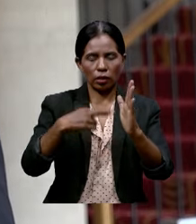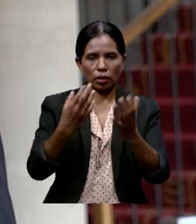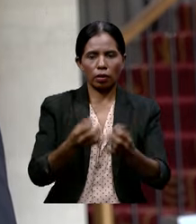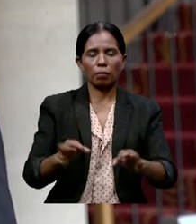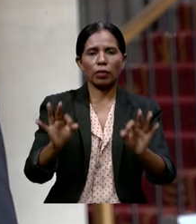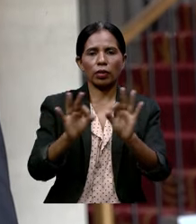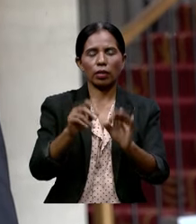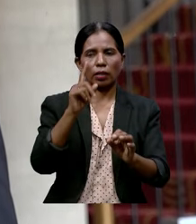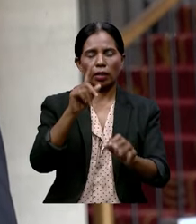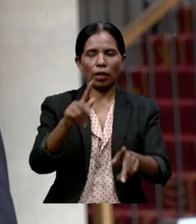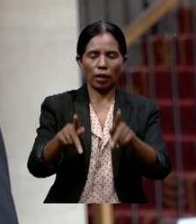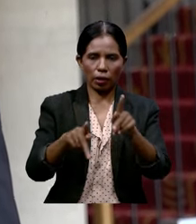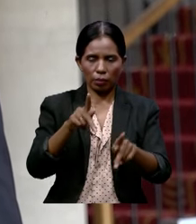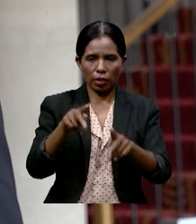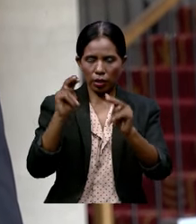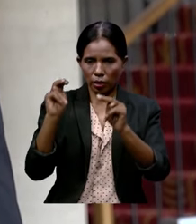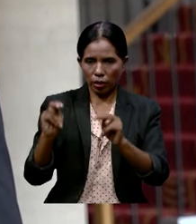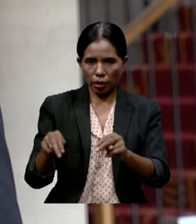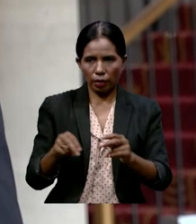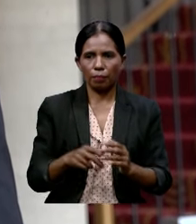maka e mane tem que